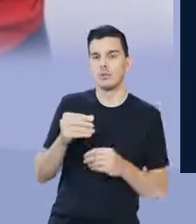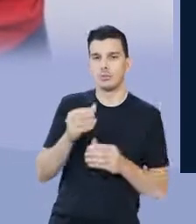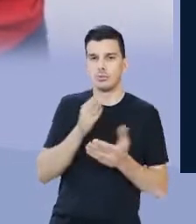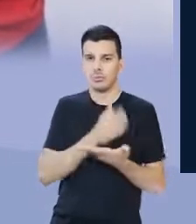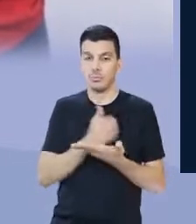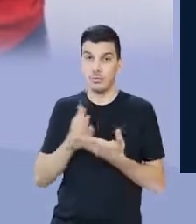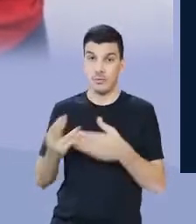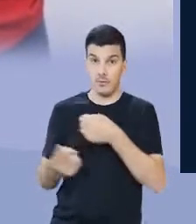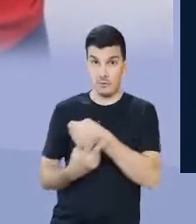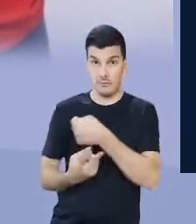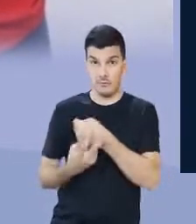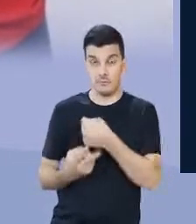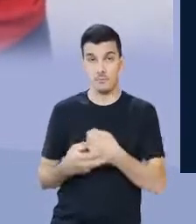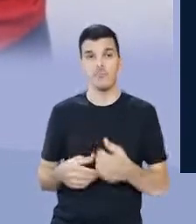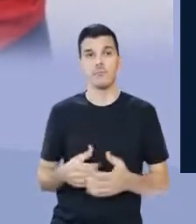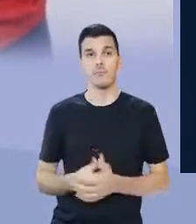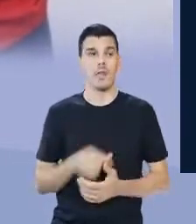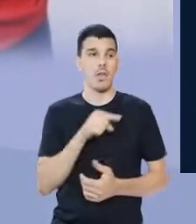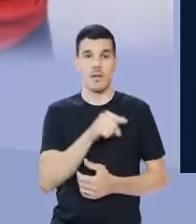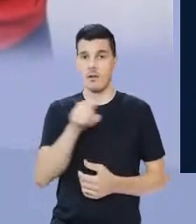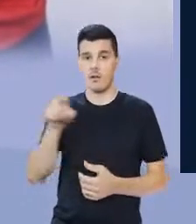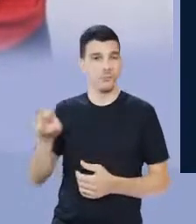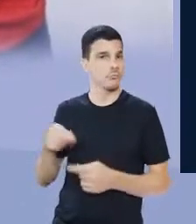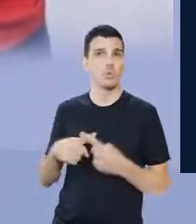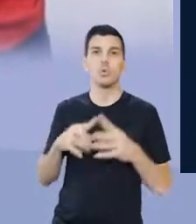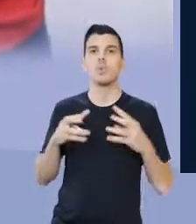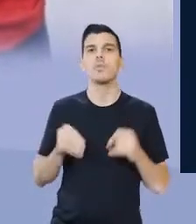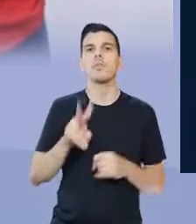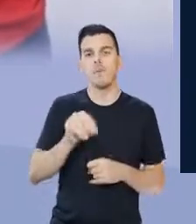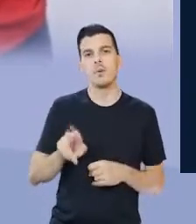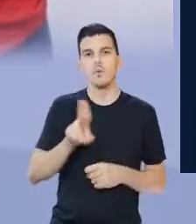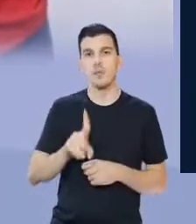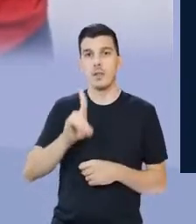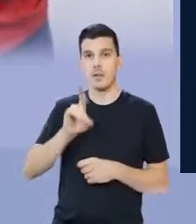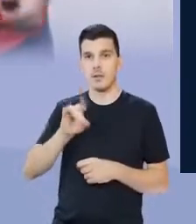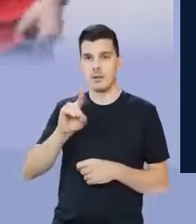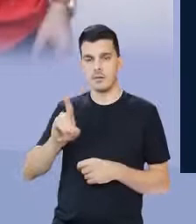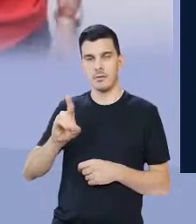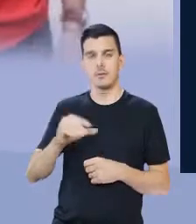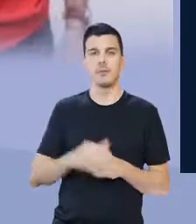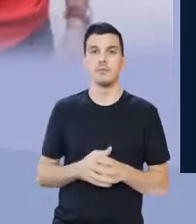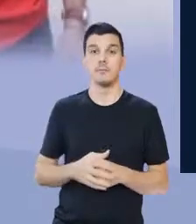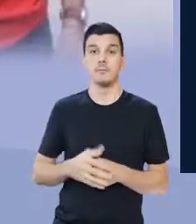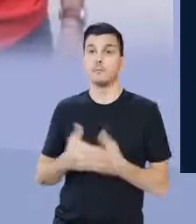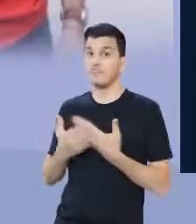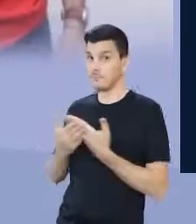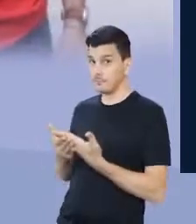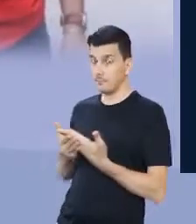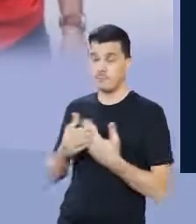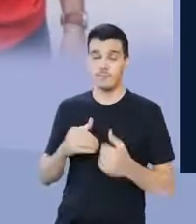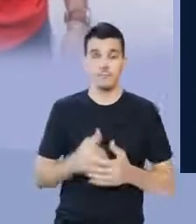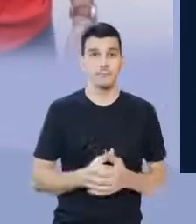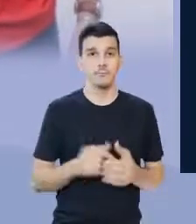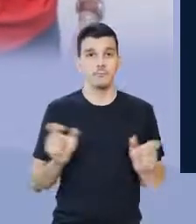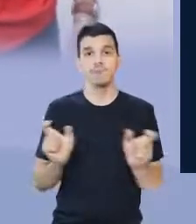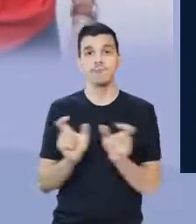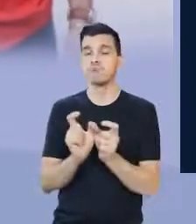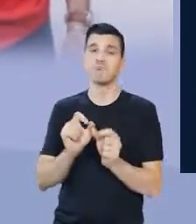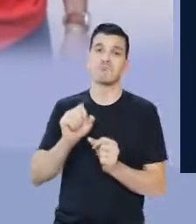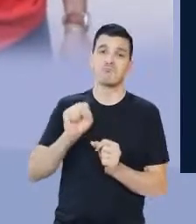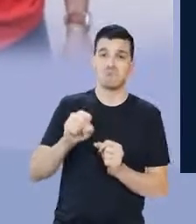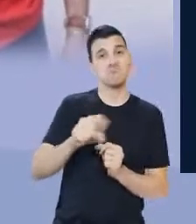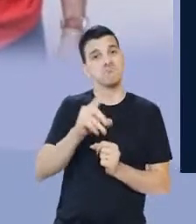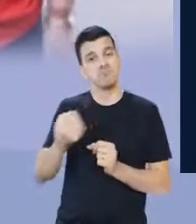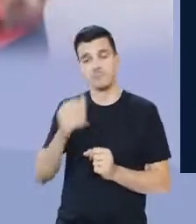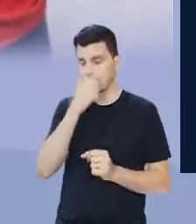do verbo. Então não importa se é I, you, he, she, it, we, you, they, todos eles vão usar did. No caso do negativo, você vai combinar o did com o negativo.